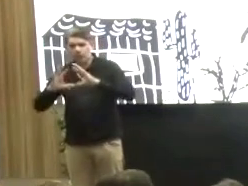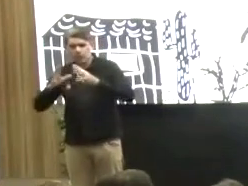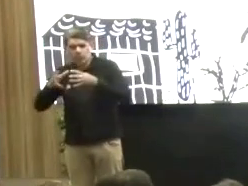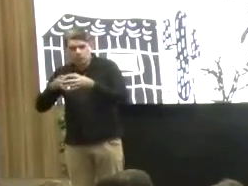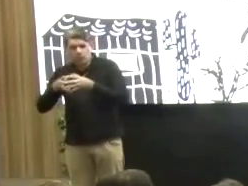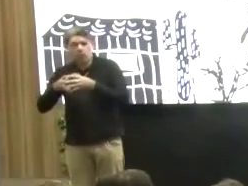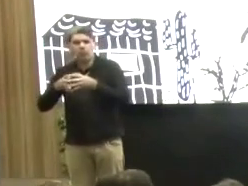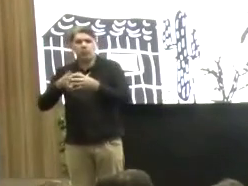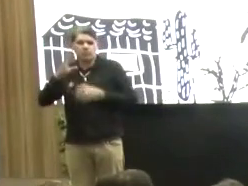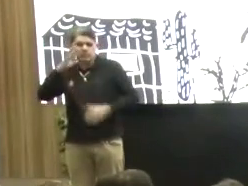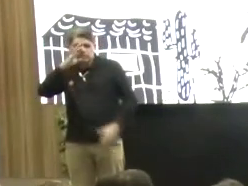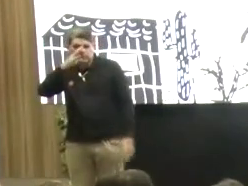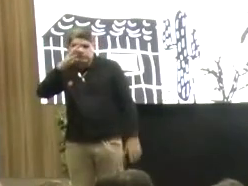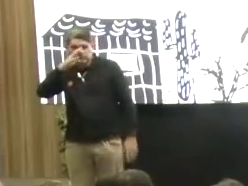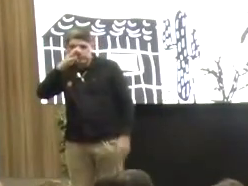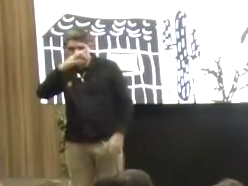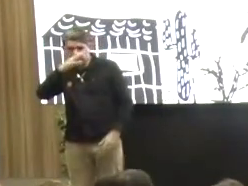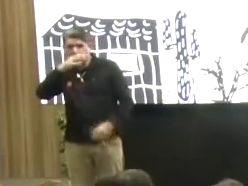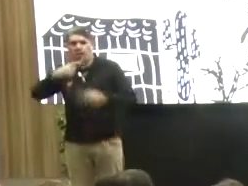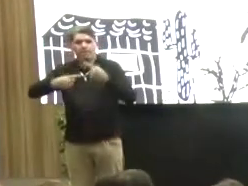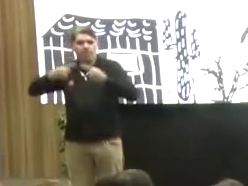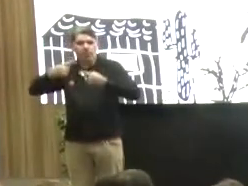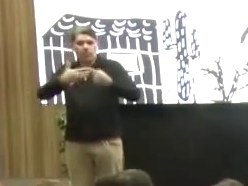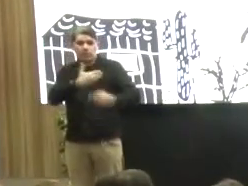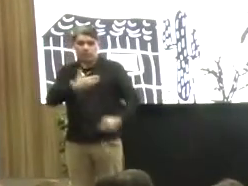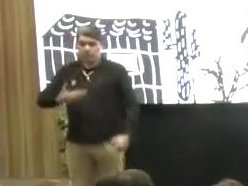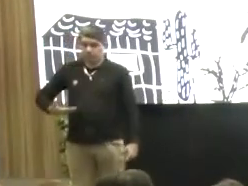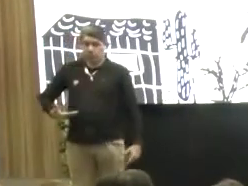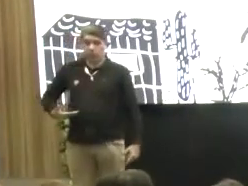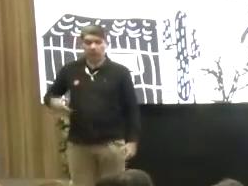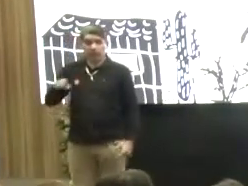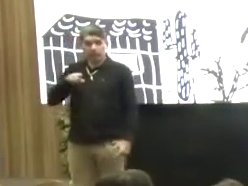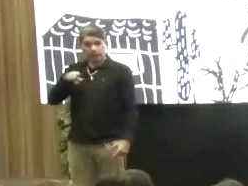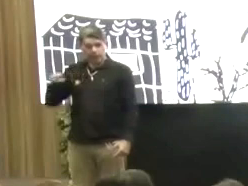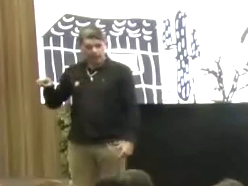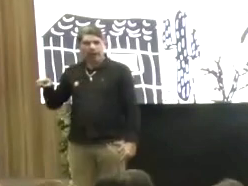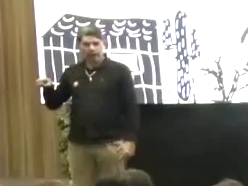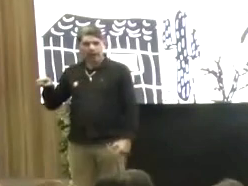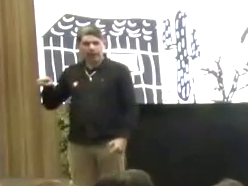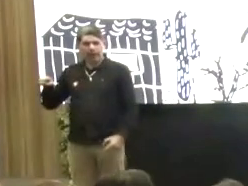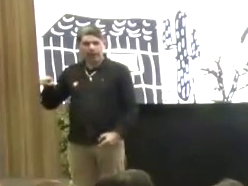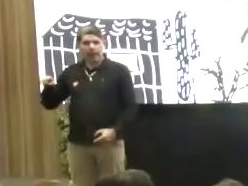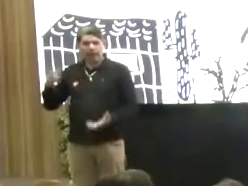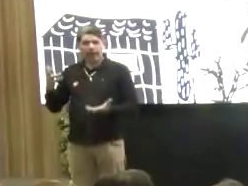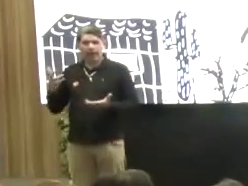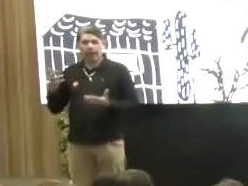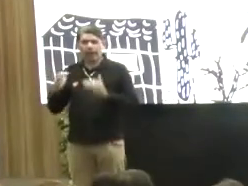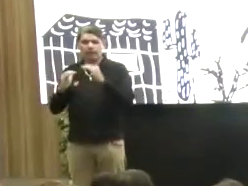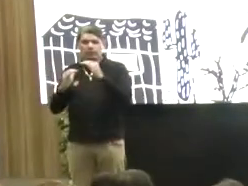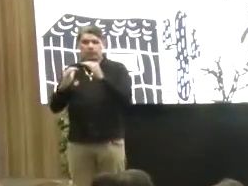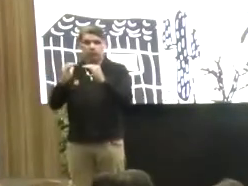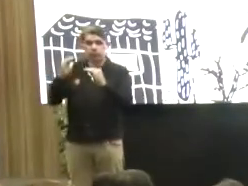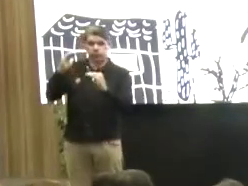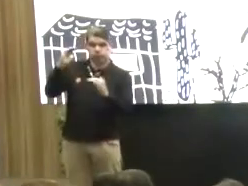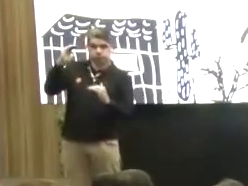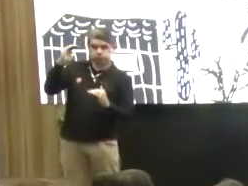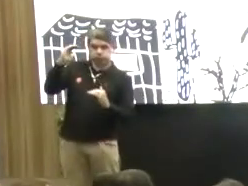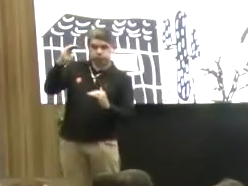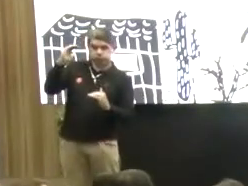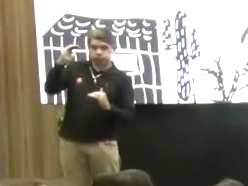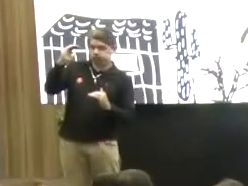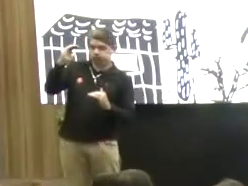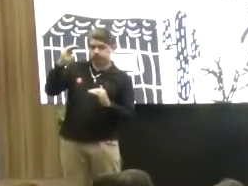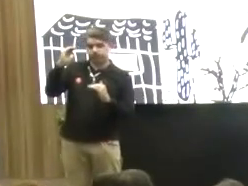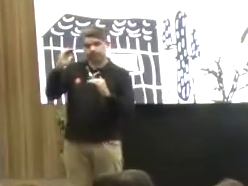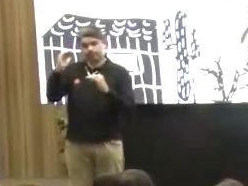para resistir às políticas públicas que agudizam as desigualdades, né? E ter